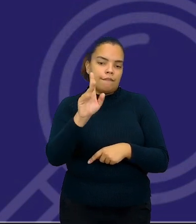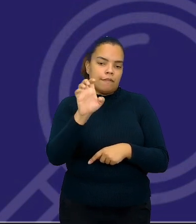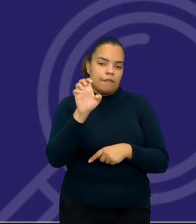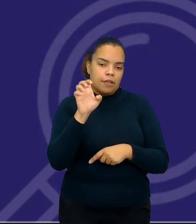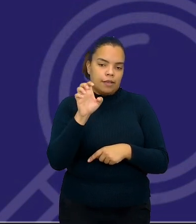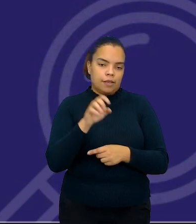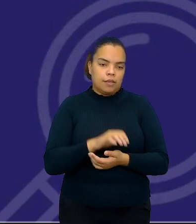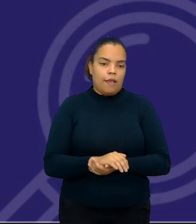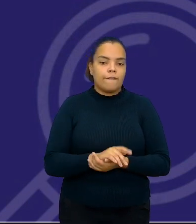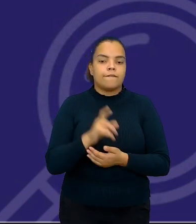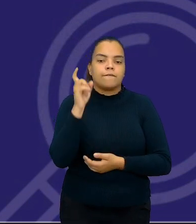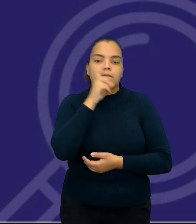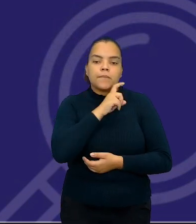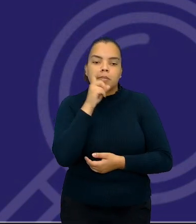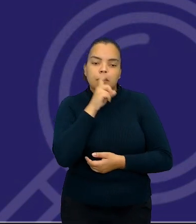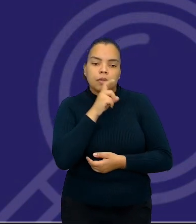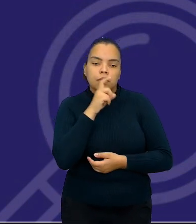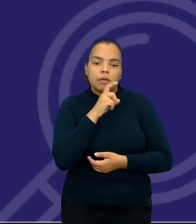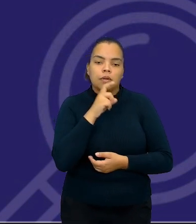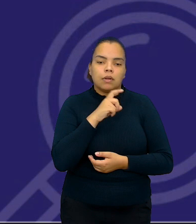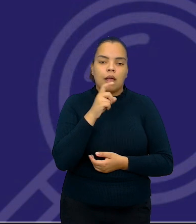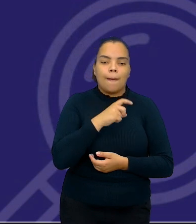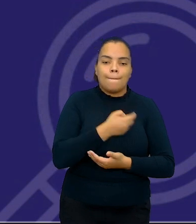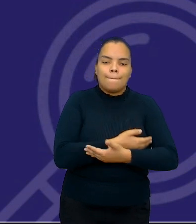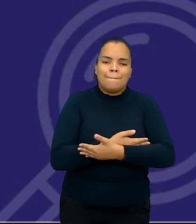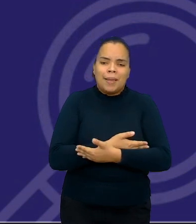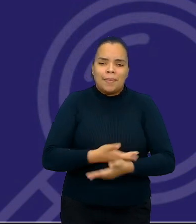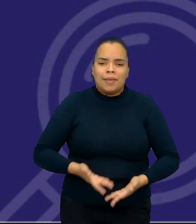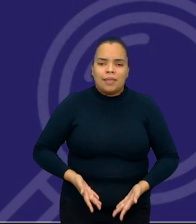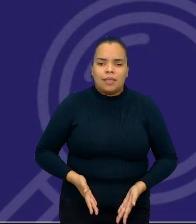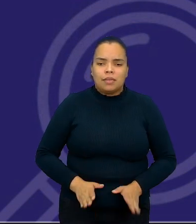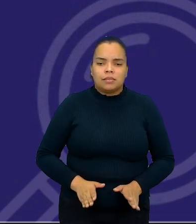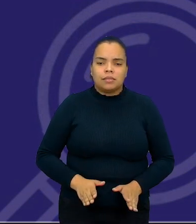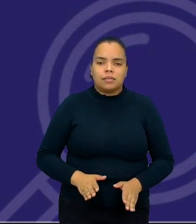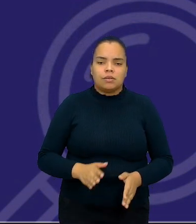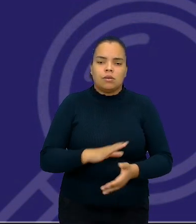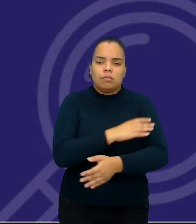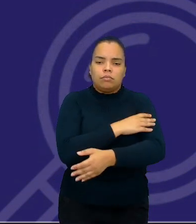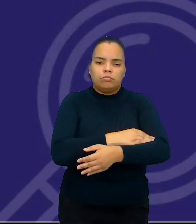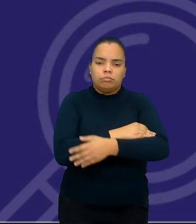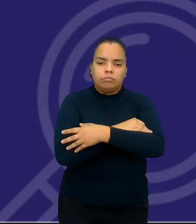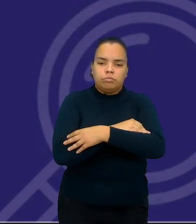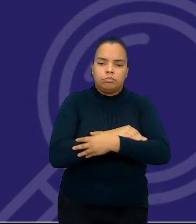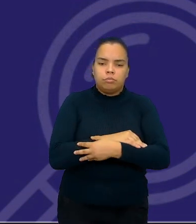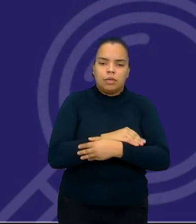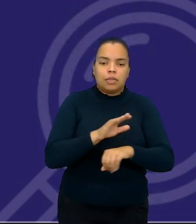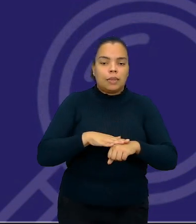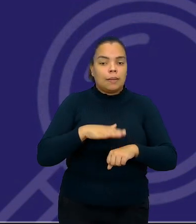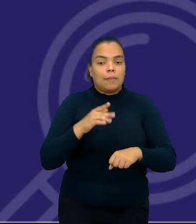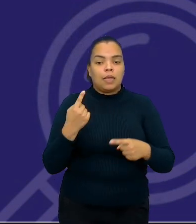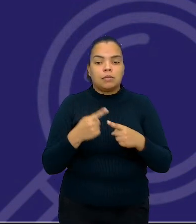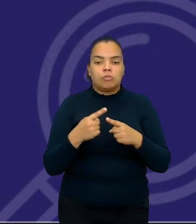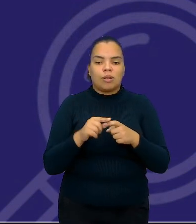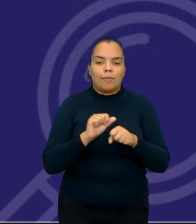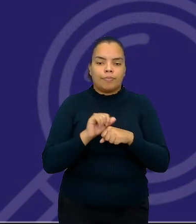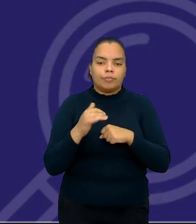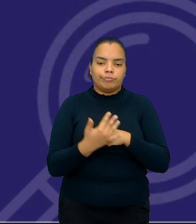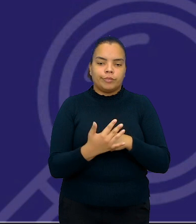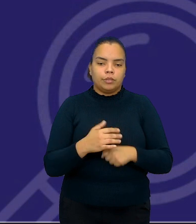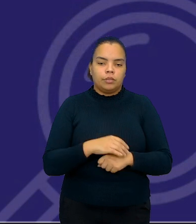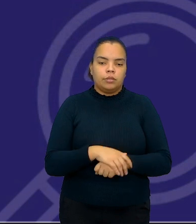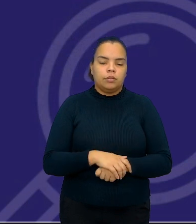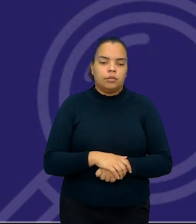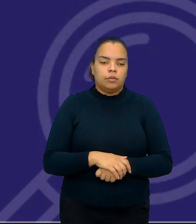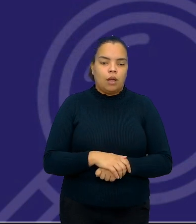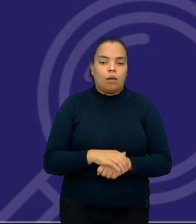pelos e com braços e pernas a mais tenham relação com a vacinação contra a Covid-19. Então, esse texto, né,